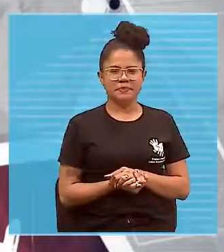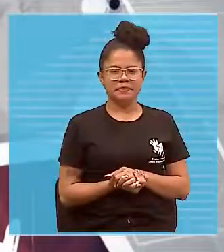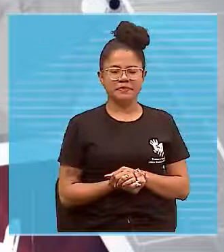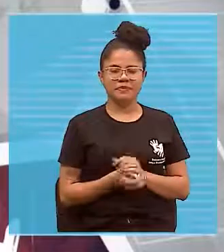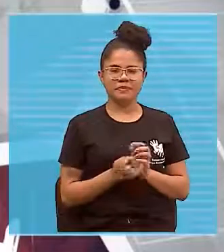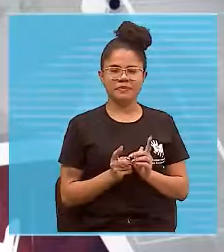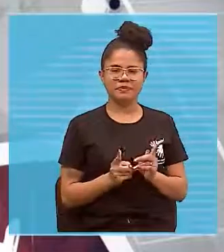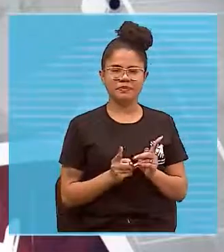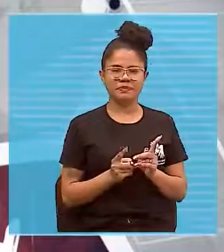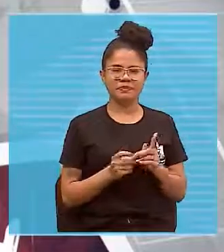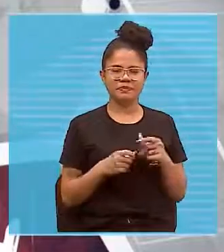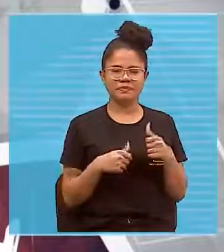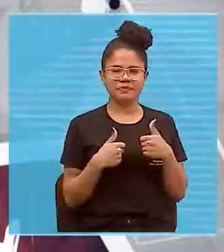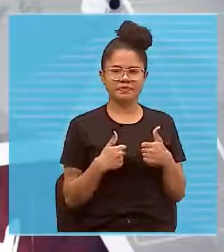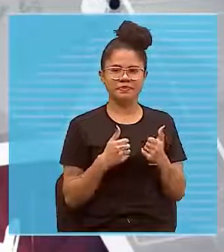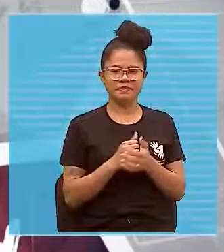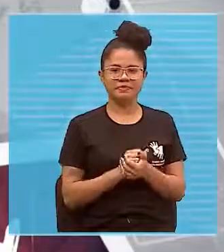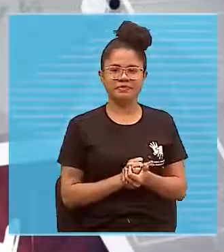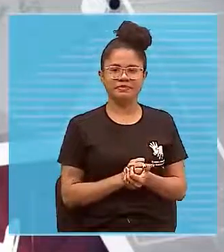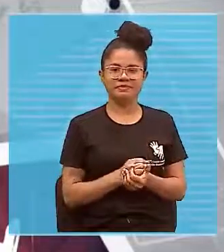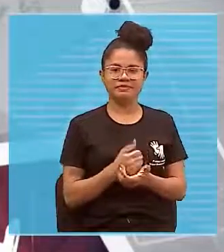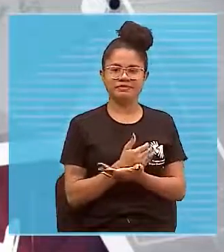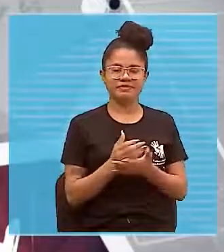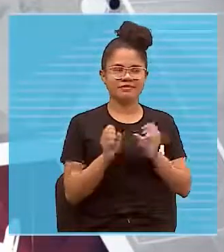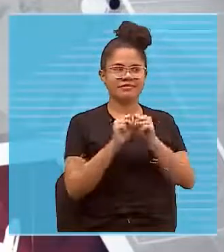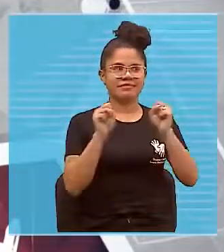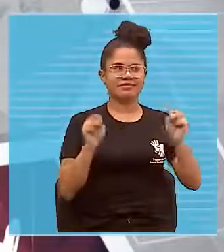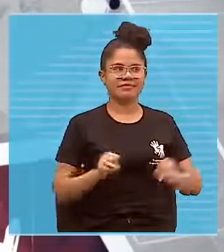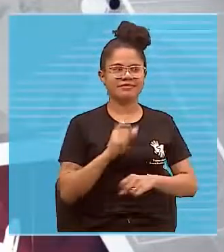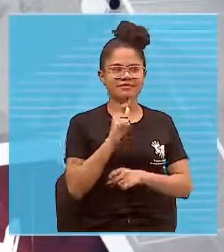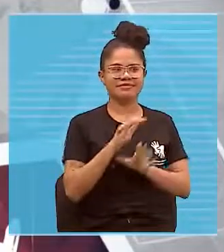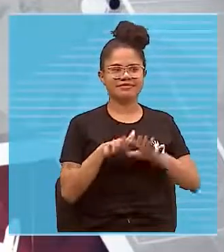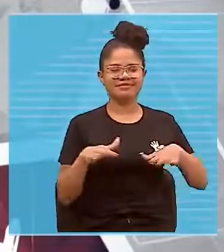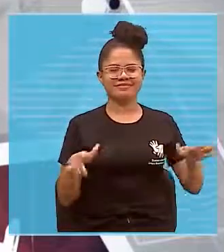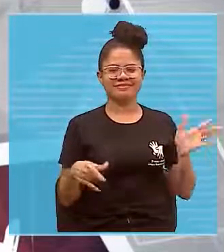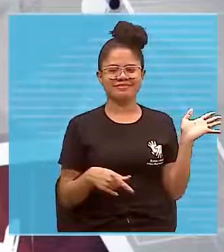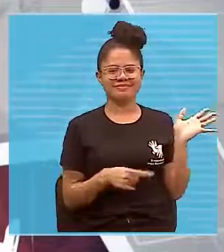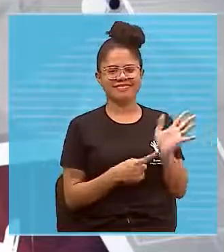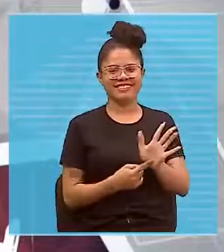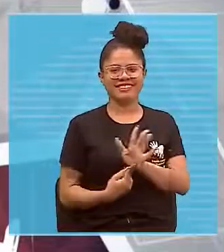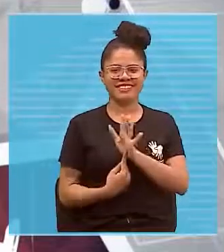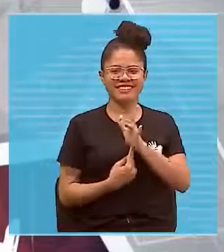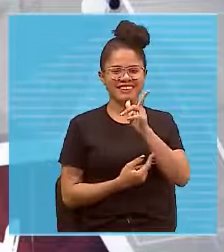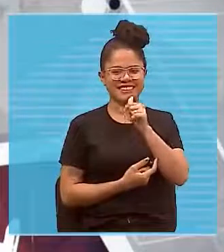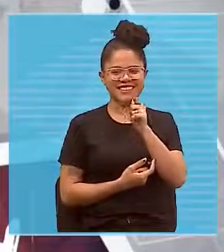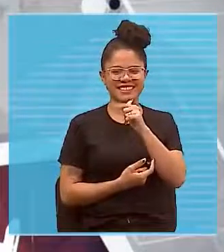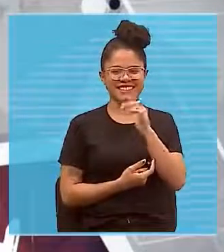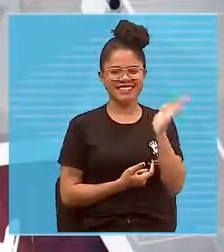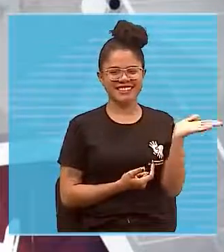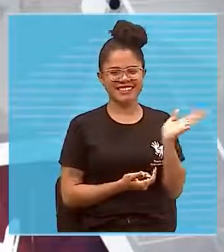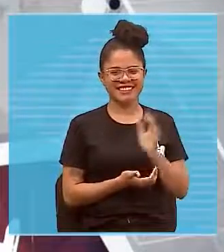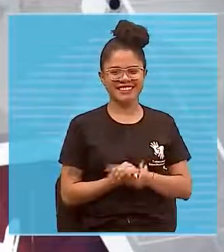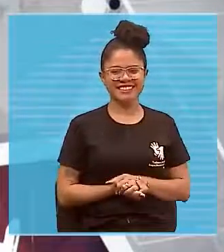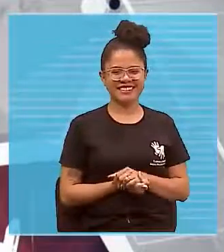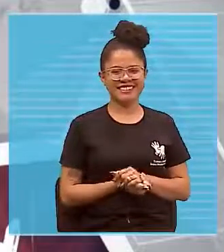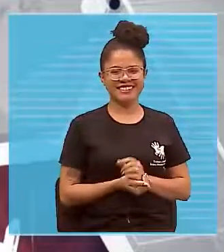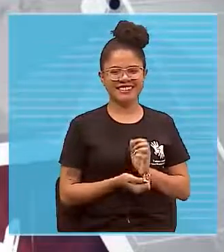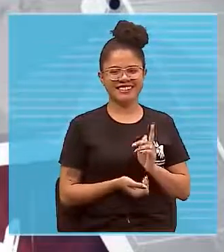inclusive, sobre o ecossistema aquático. Tá aqui nossa aguinha, ó. Deixa eu camuflar ela aqui, as maravilhas da TV, ó.